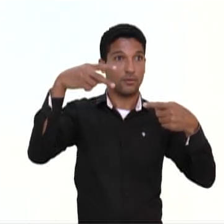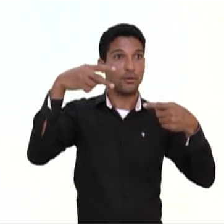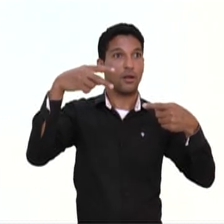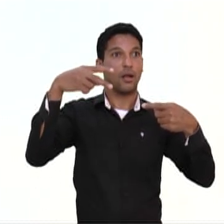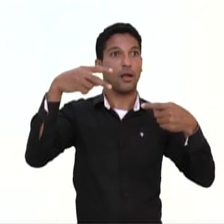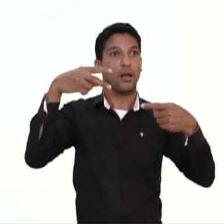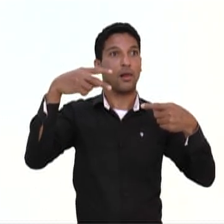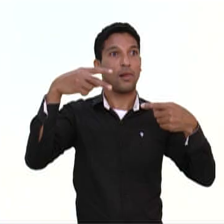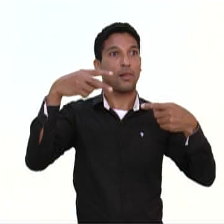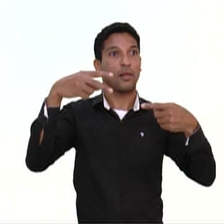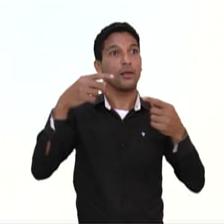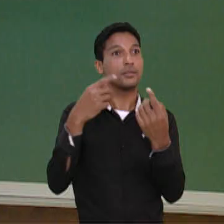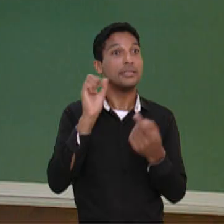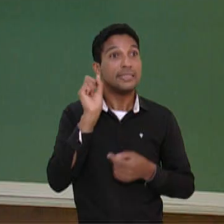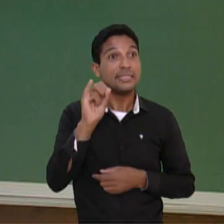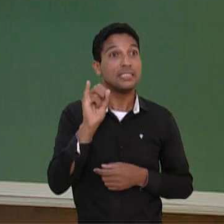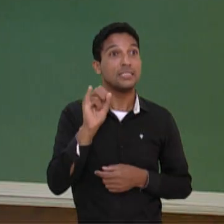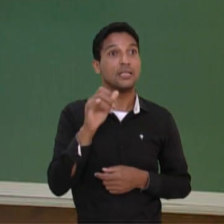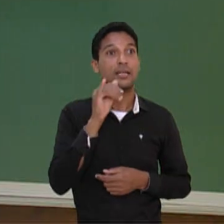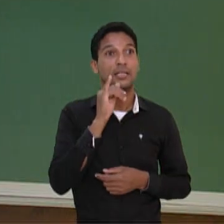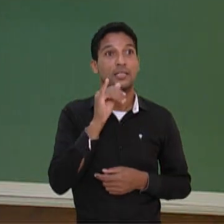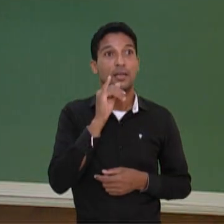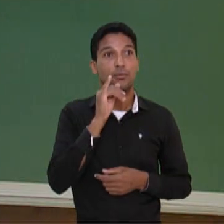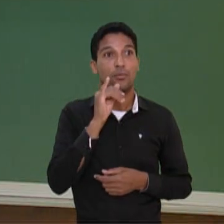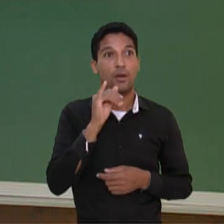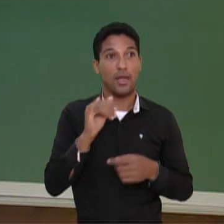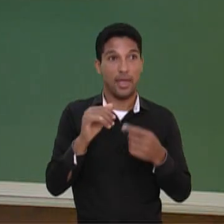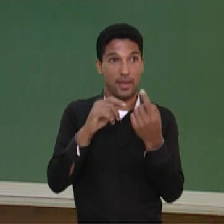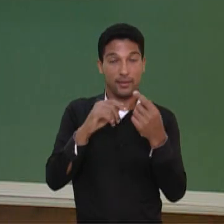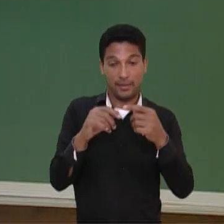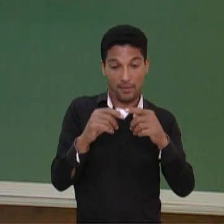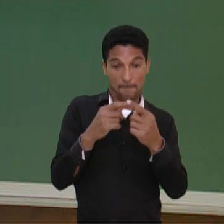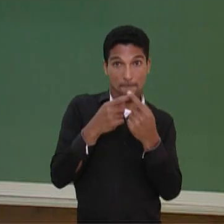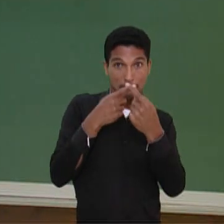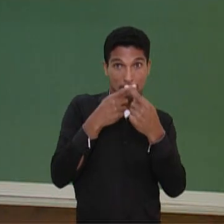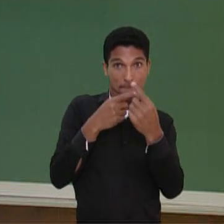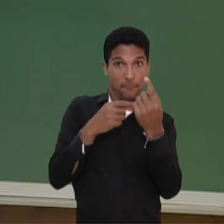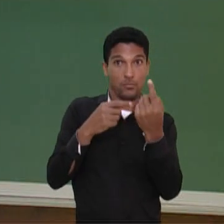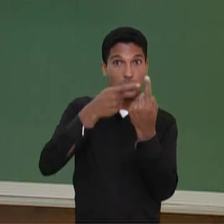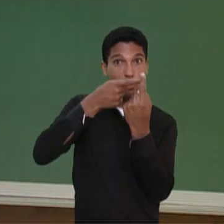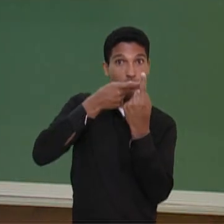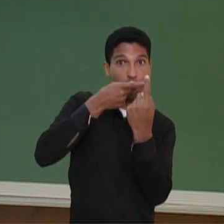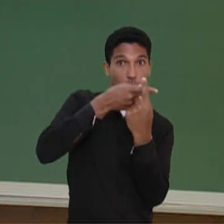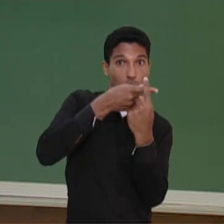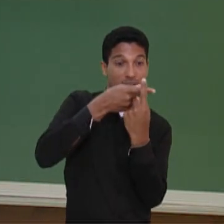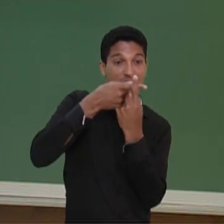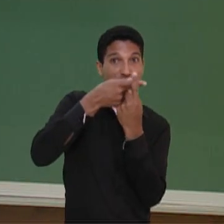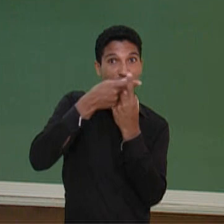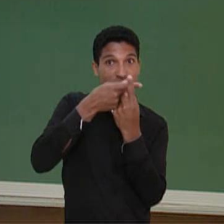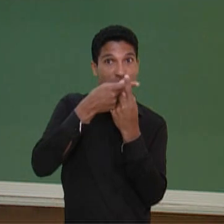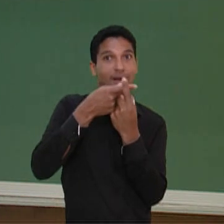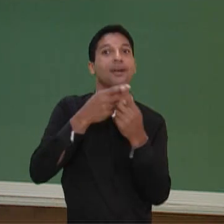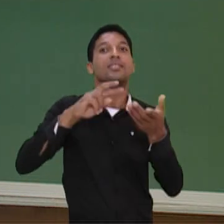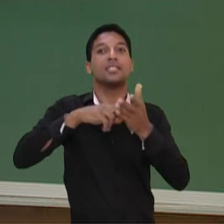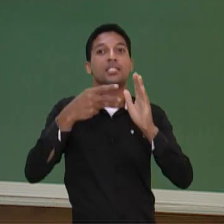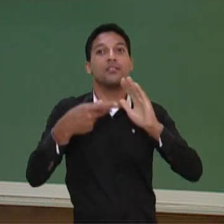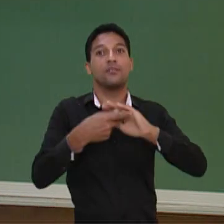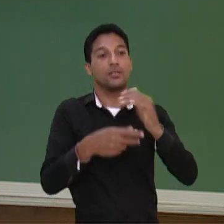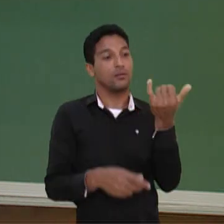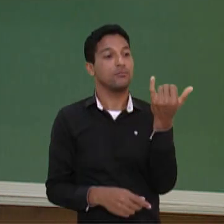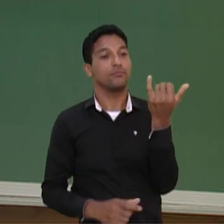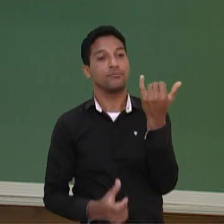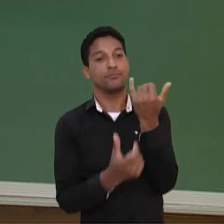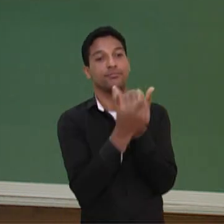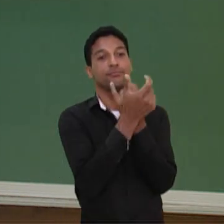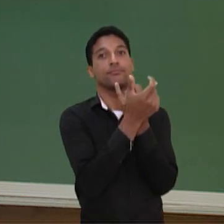para cima, certo? Isso aí vai dizer para você o seguinte, ó, será que o desenho do meu gráfico está certo, está errado? Lembra bastante